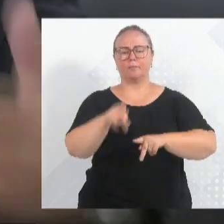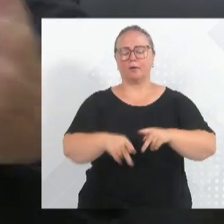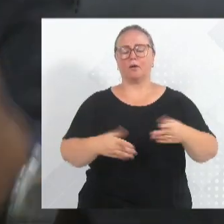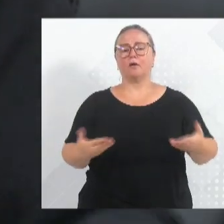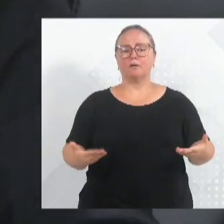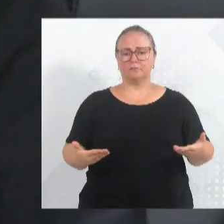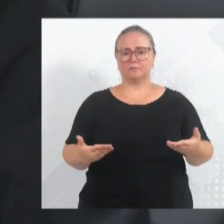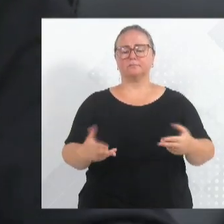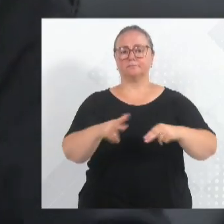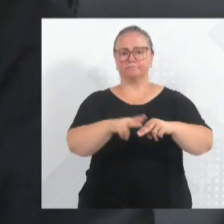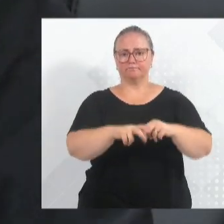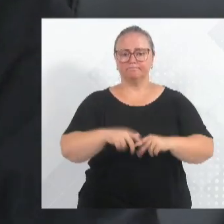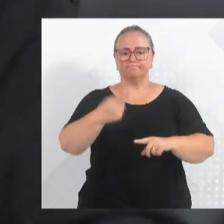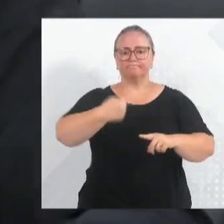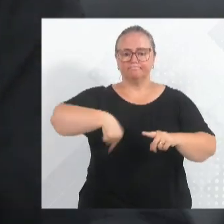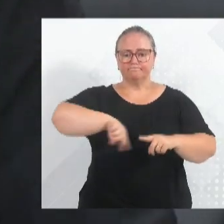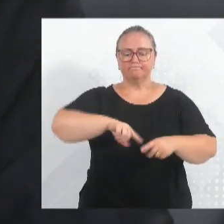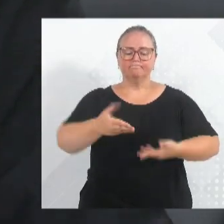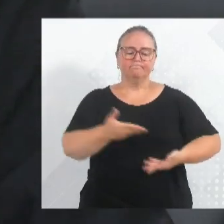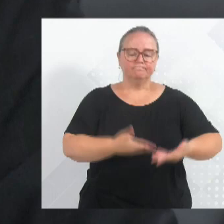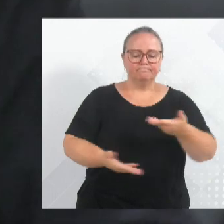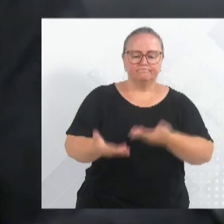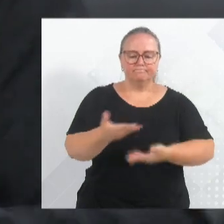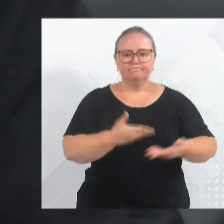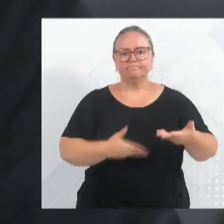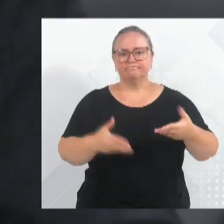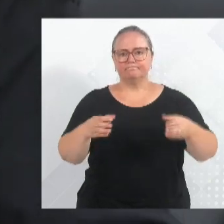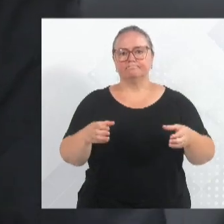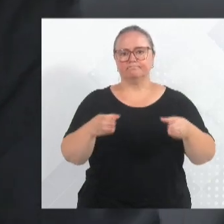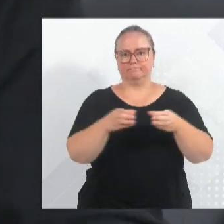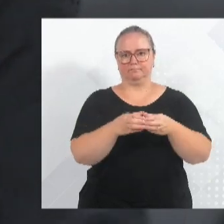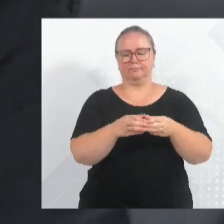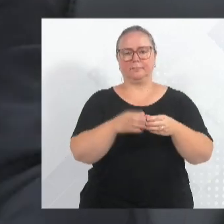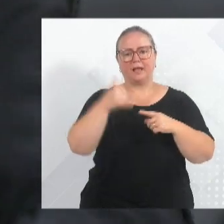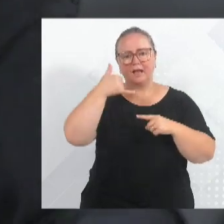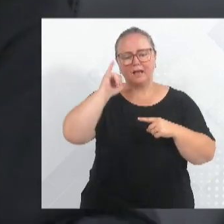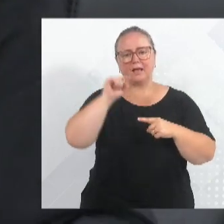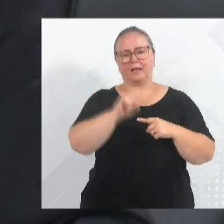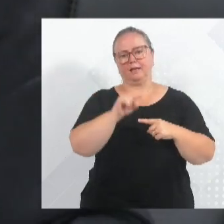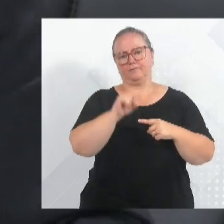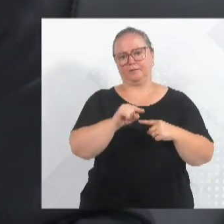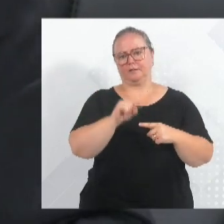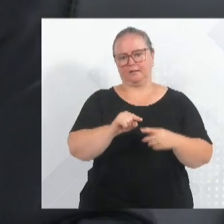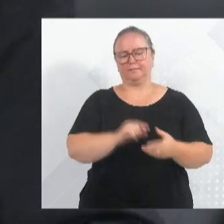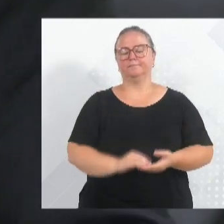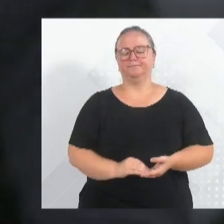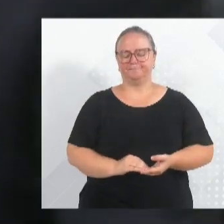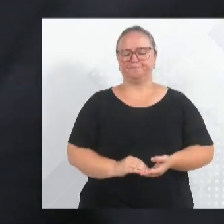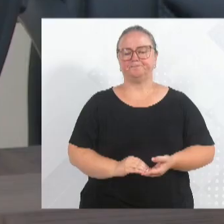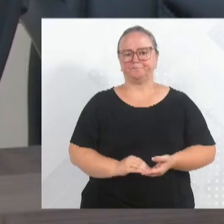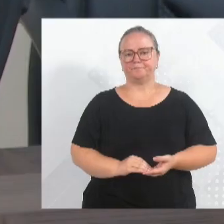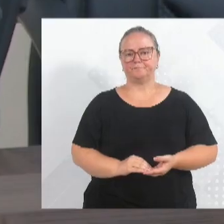precisamos interagir esses setores para que isso não aconteça, porque quem está pagando é a nossa sociedade.